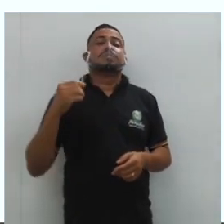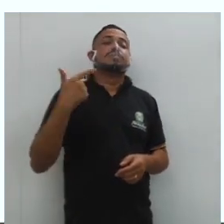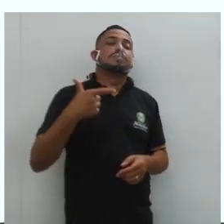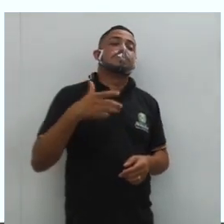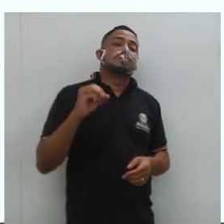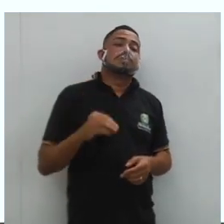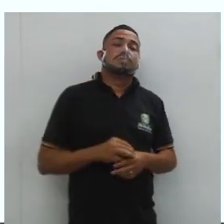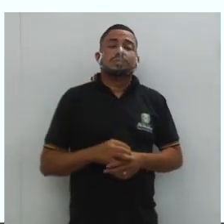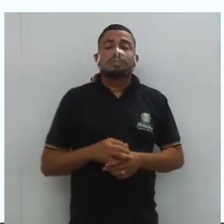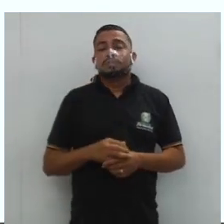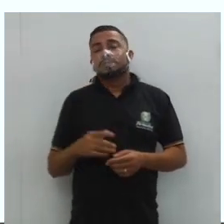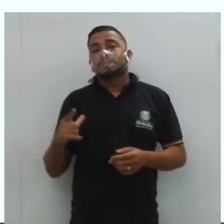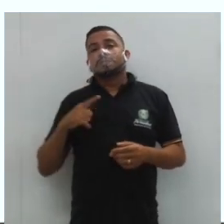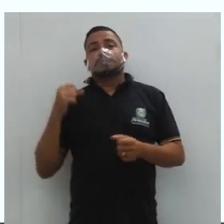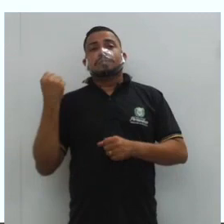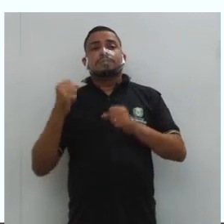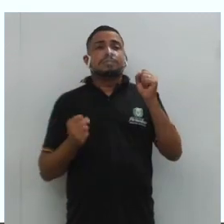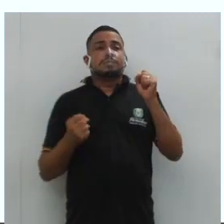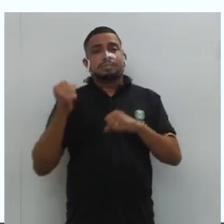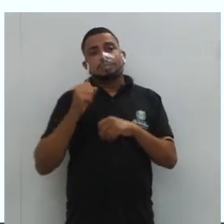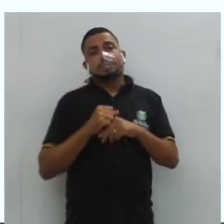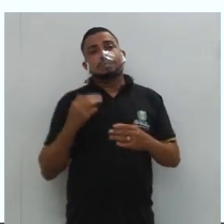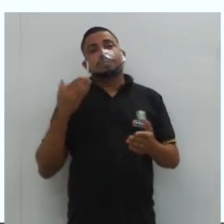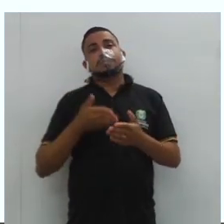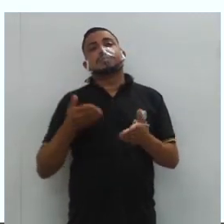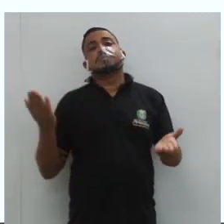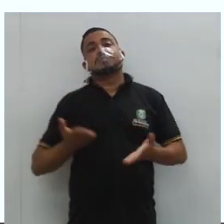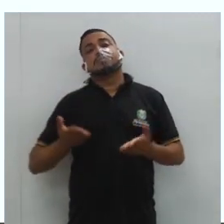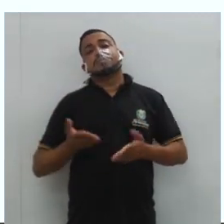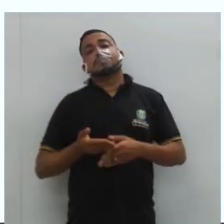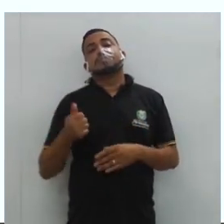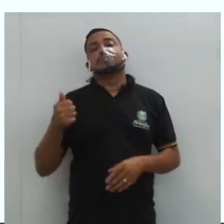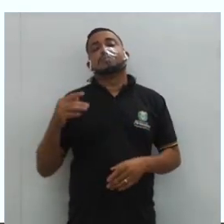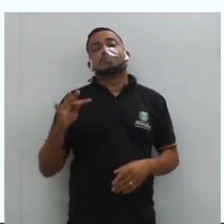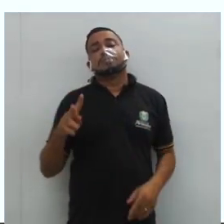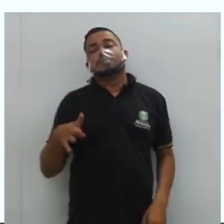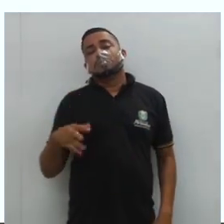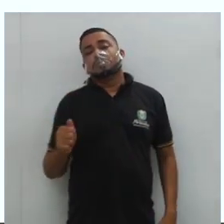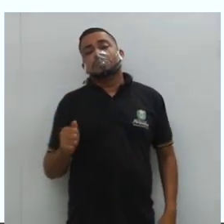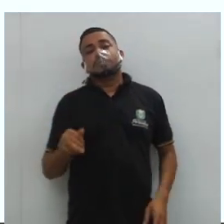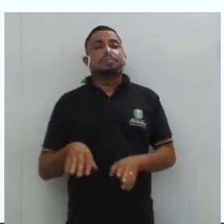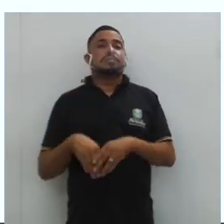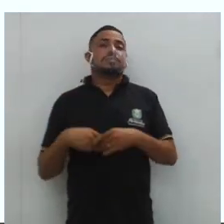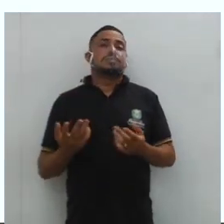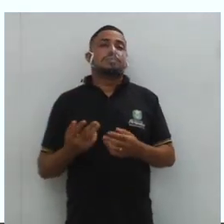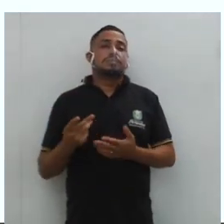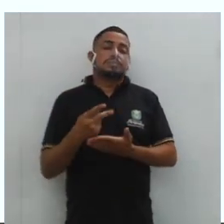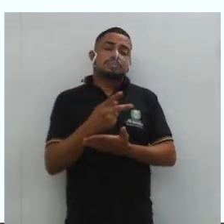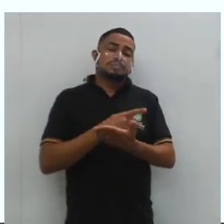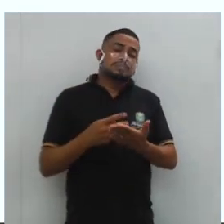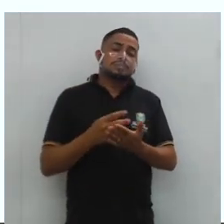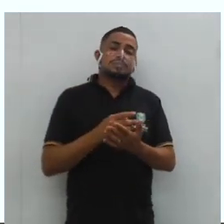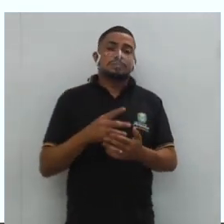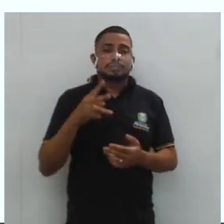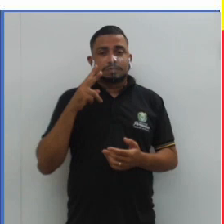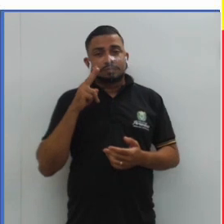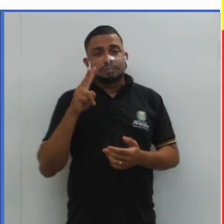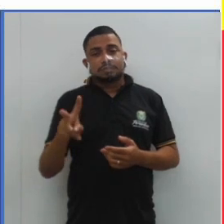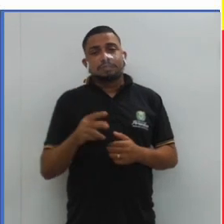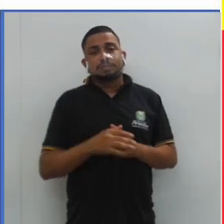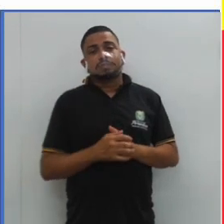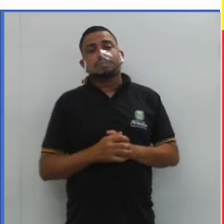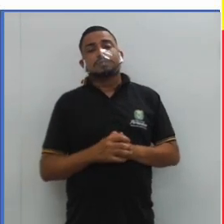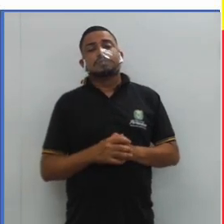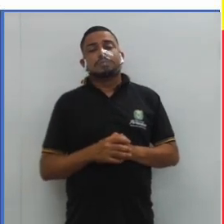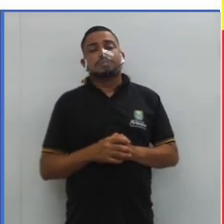e tem empresas, indústrias, estúdios cinematográficos existem até hoje, estão nativas até hoje. Né? Então, assim, na imagem vocês até